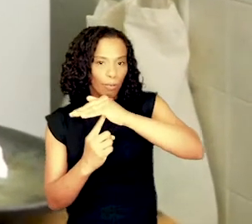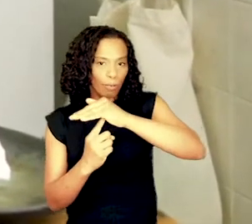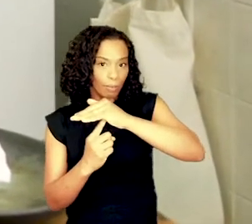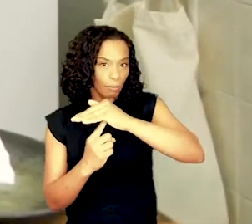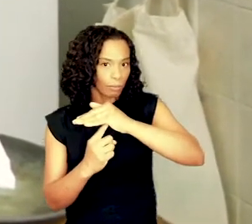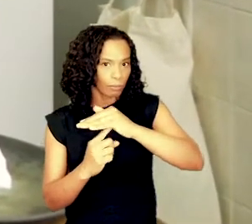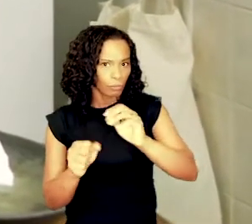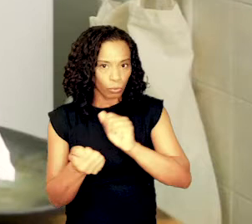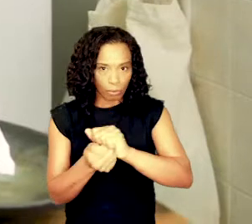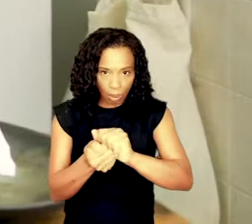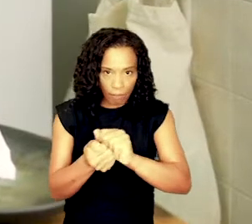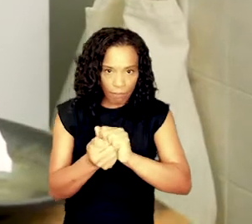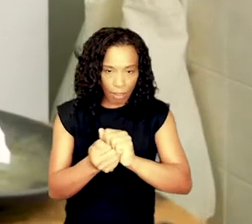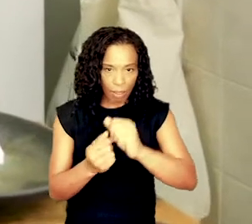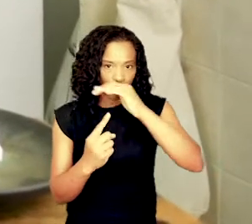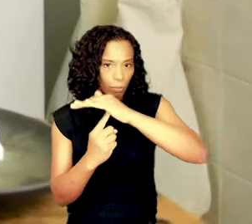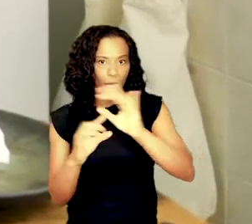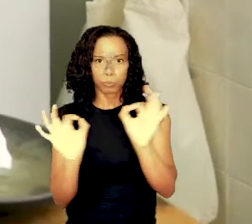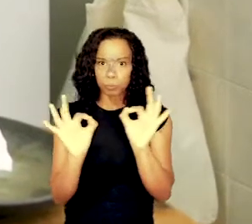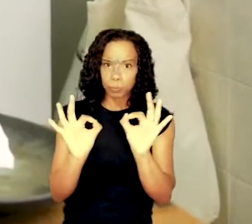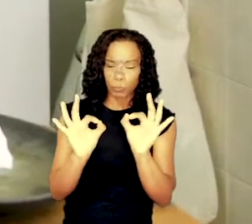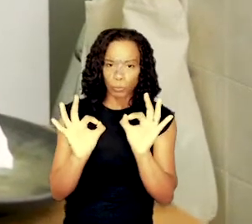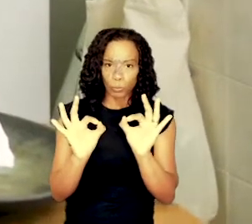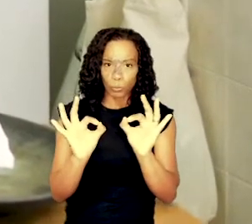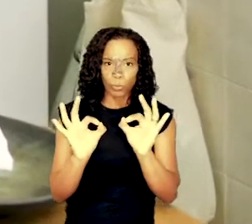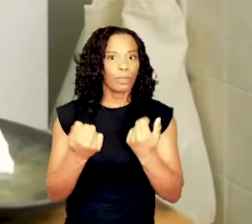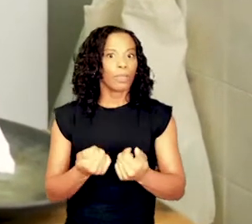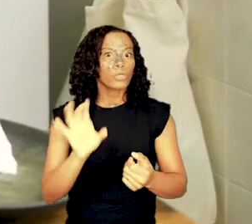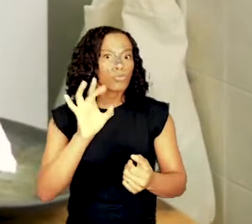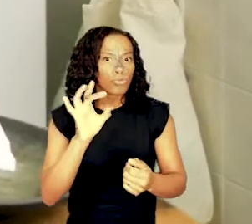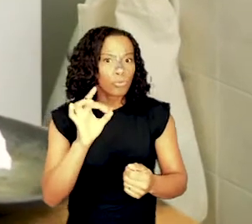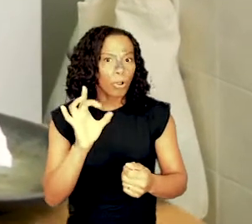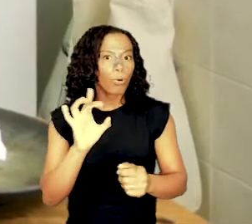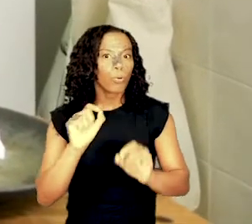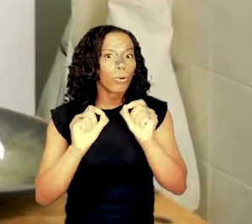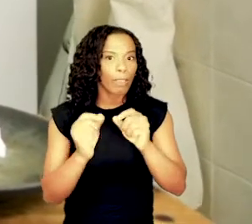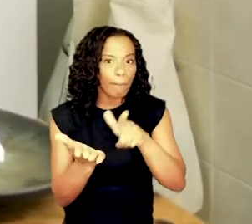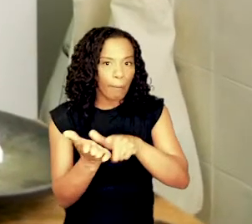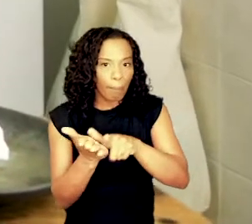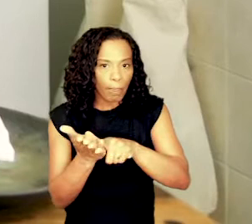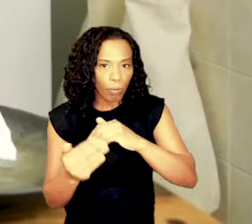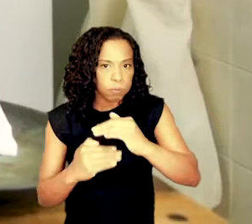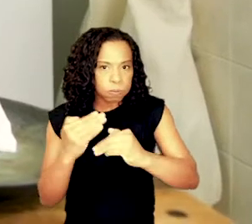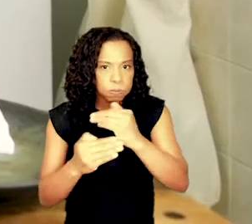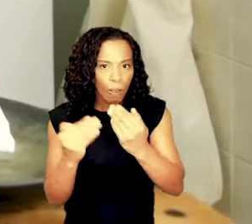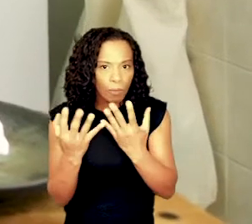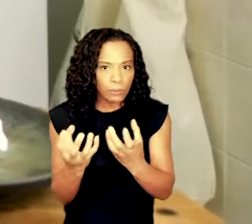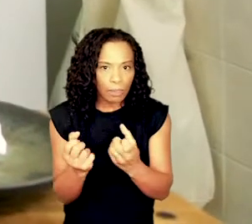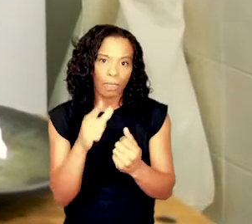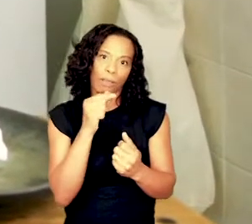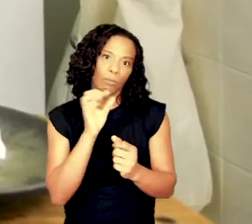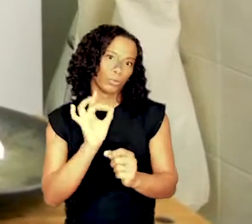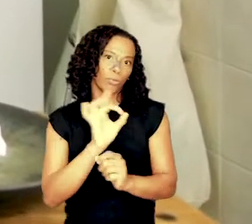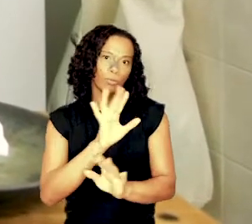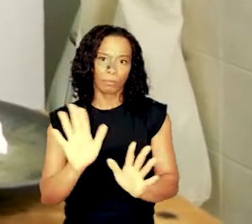cogumelo não, senão ele vai encharcar. Passa um papel toalha por cima assim, ou um pano de prato, tá bom? Porque se lavar, o negócio vai puxar água e não